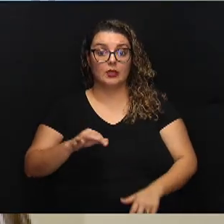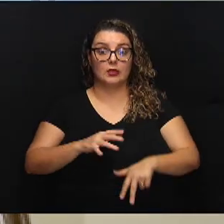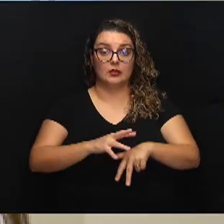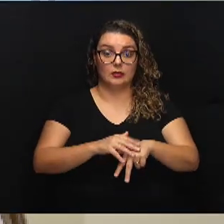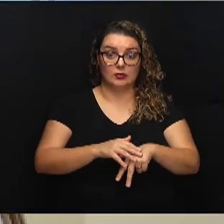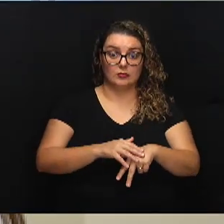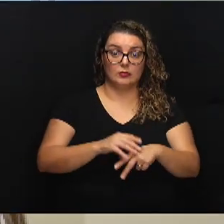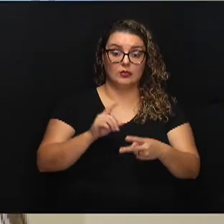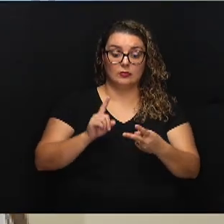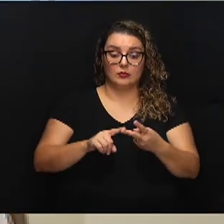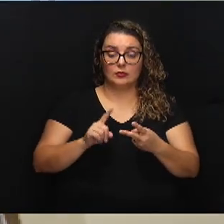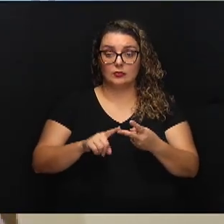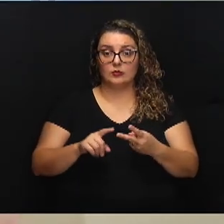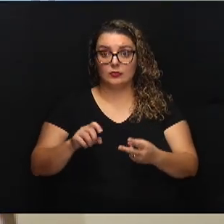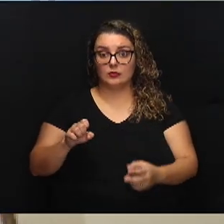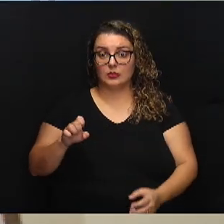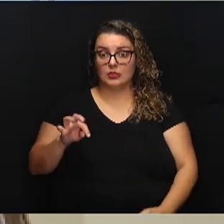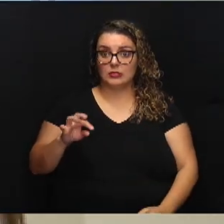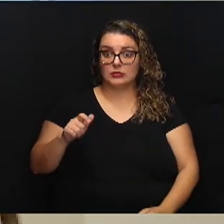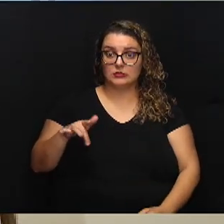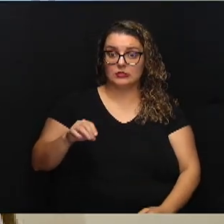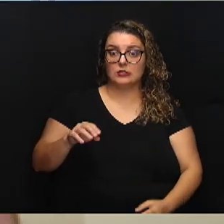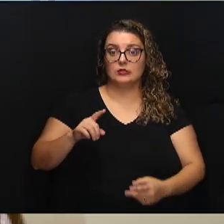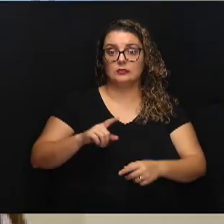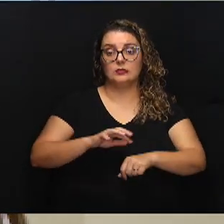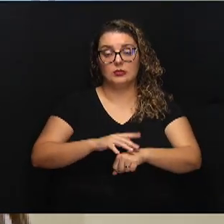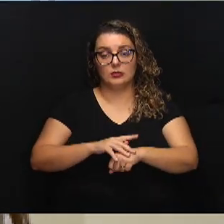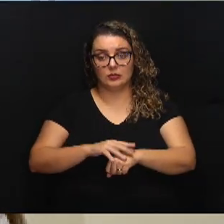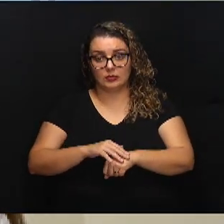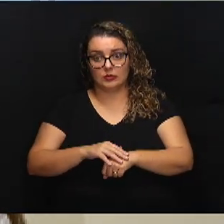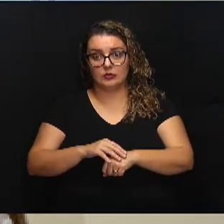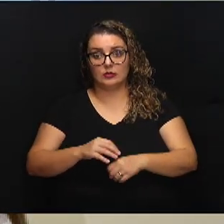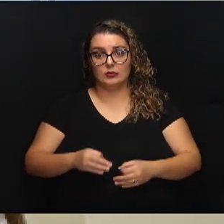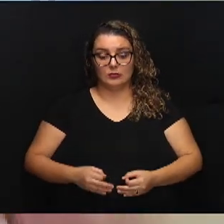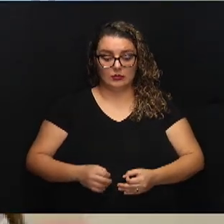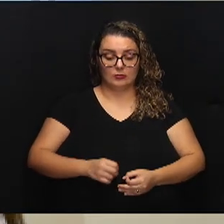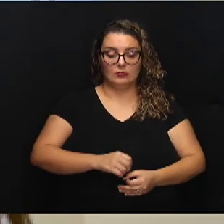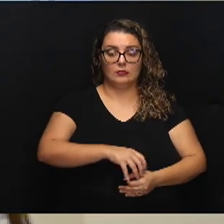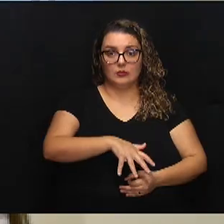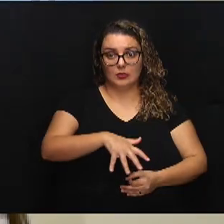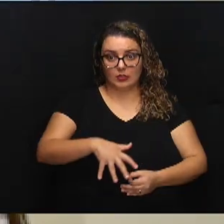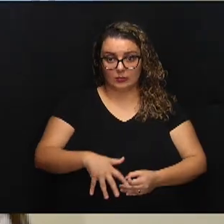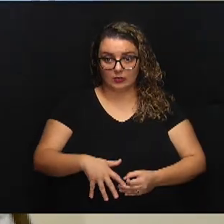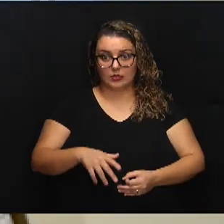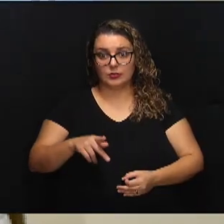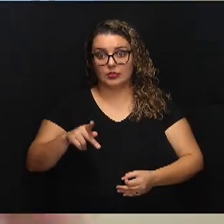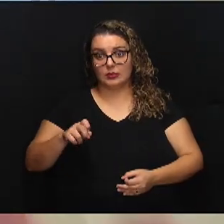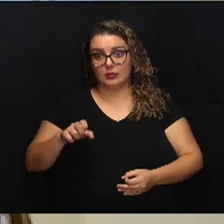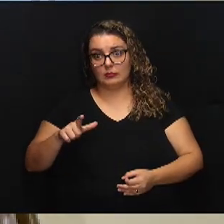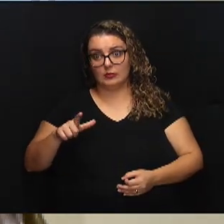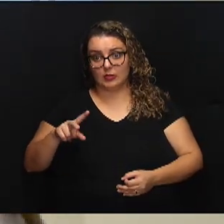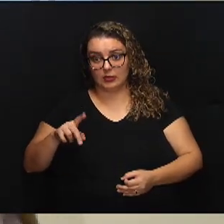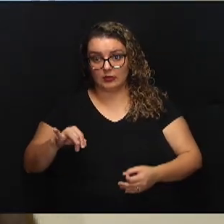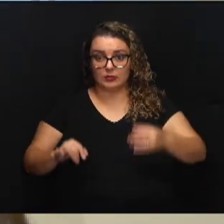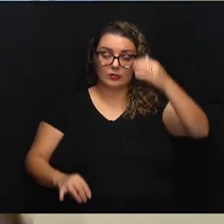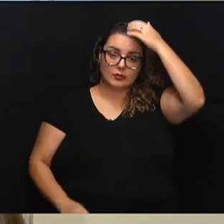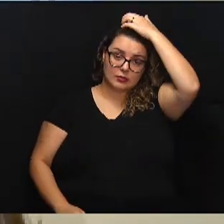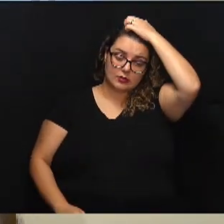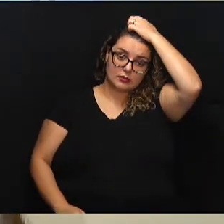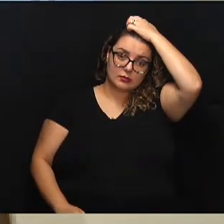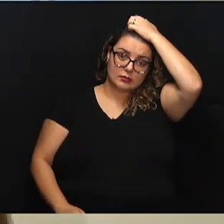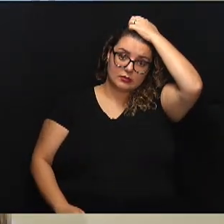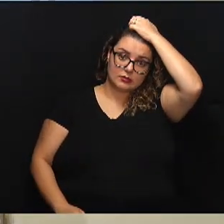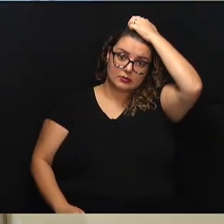estágio 2, por exemplo, a doença já está para fora do ovário, já está na pelve, essa paciente também